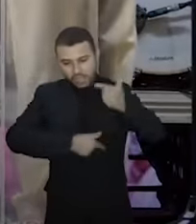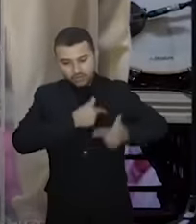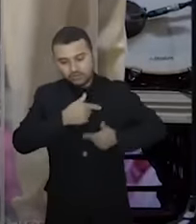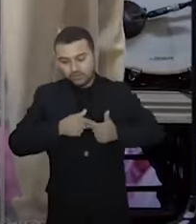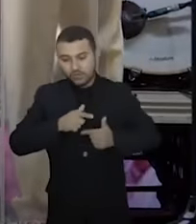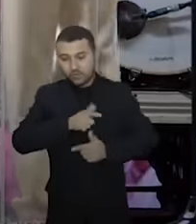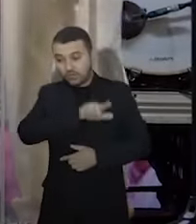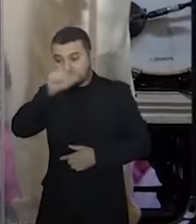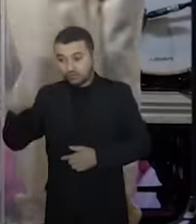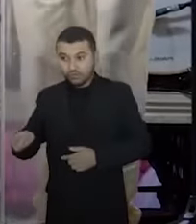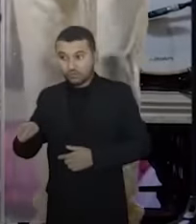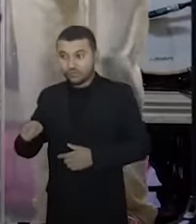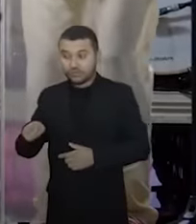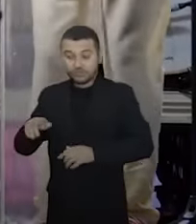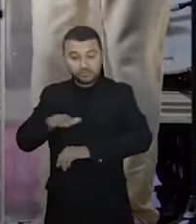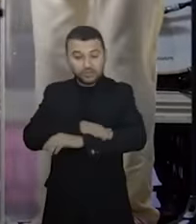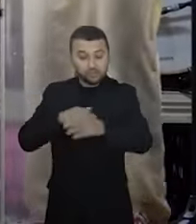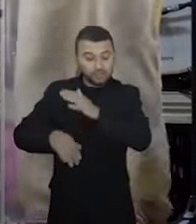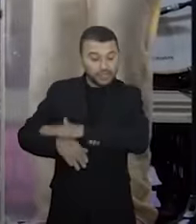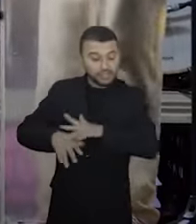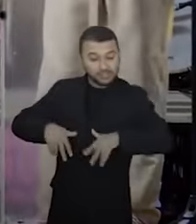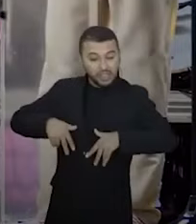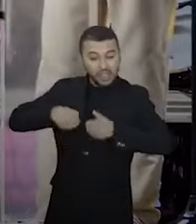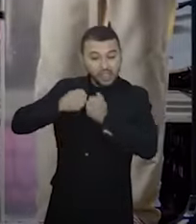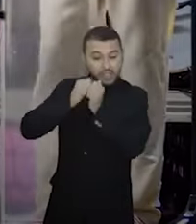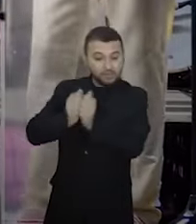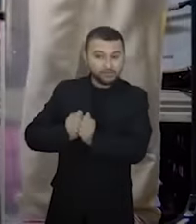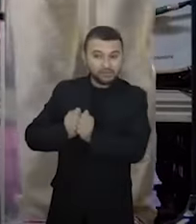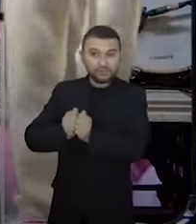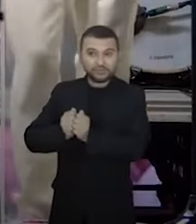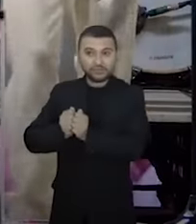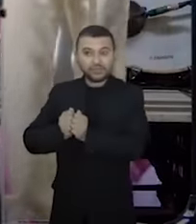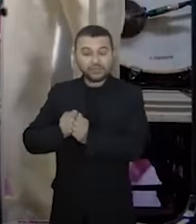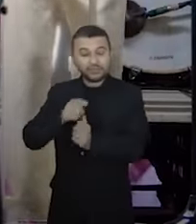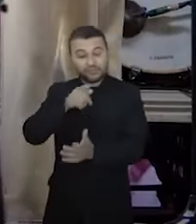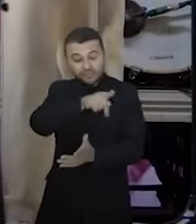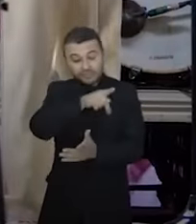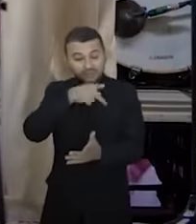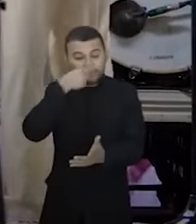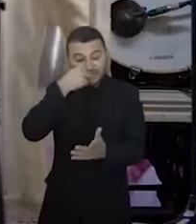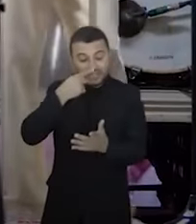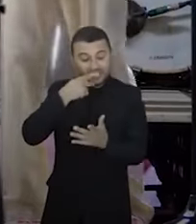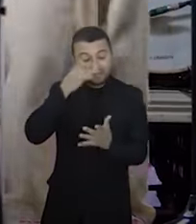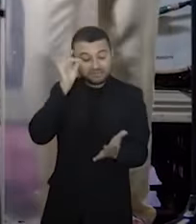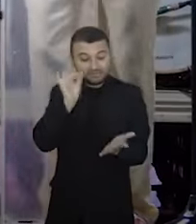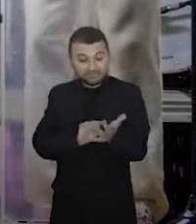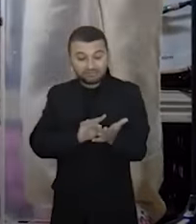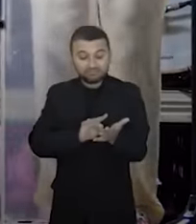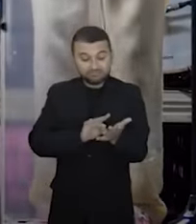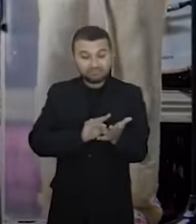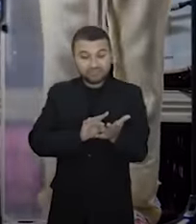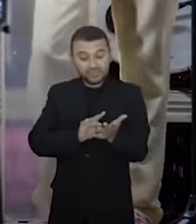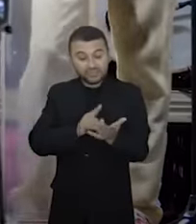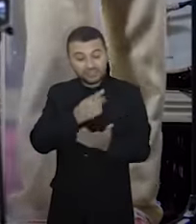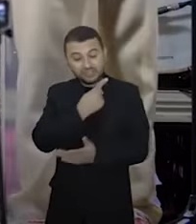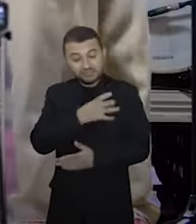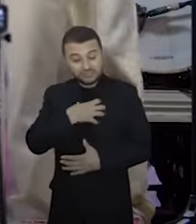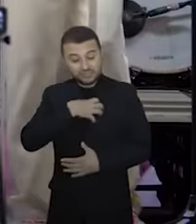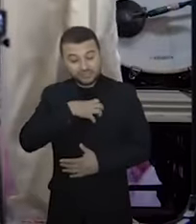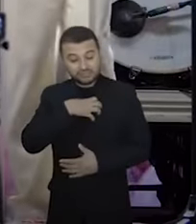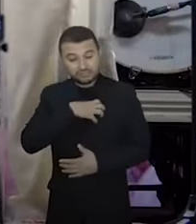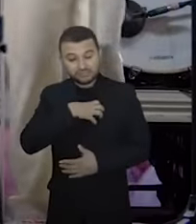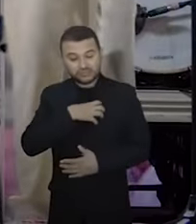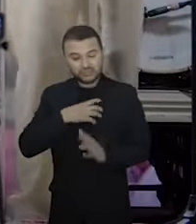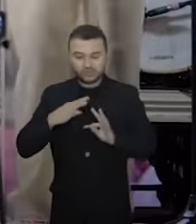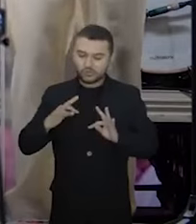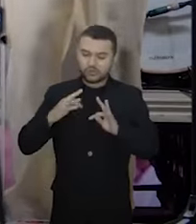os teus braços, metade é tua razão, metade é teu coração, ambas